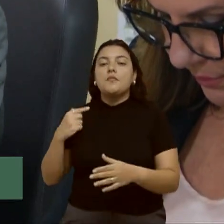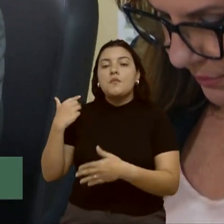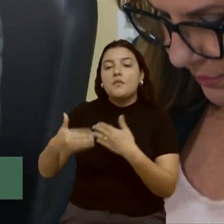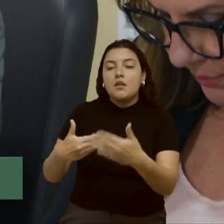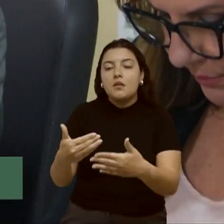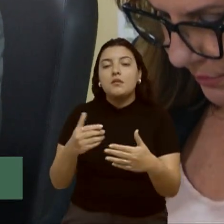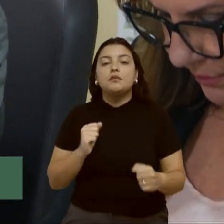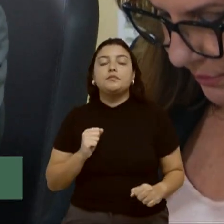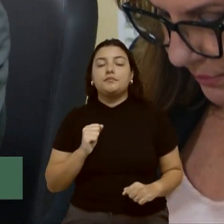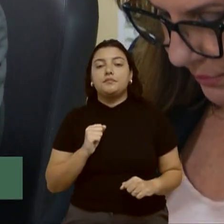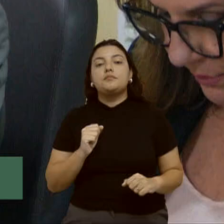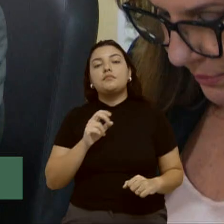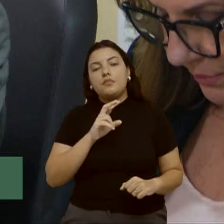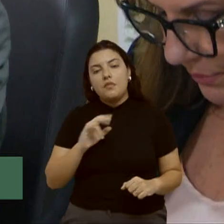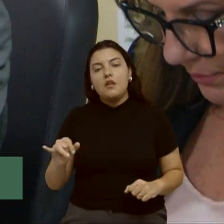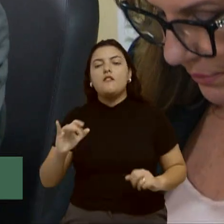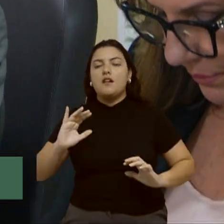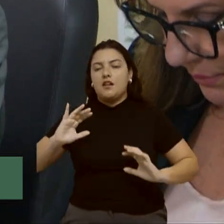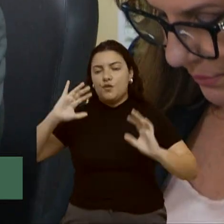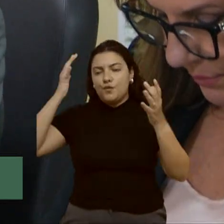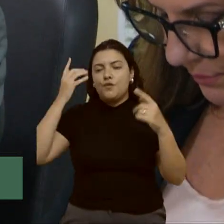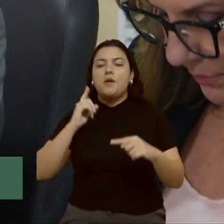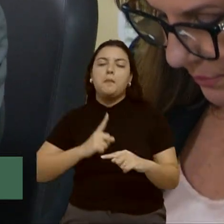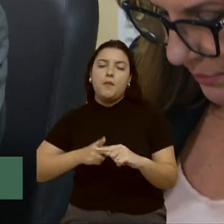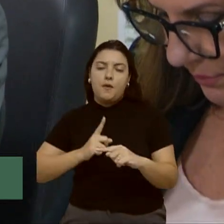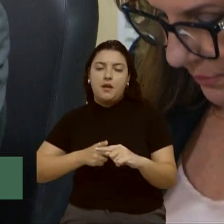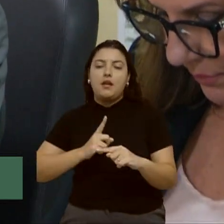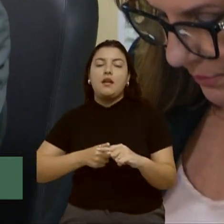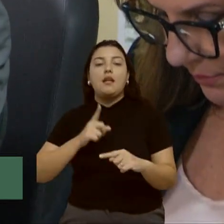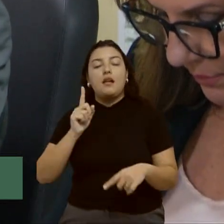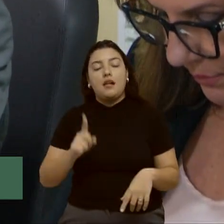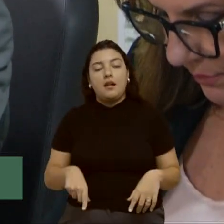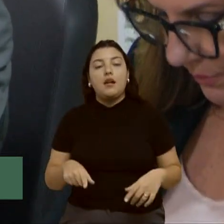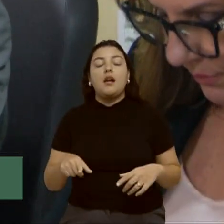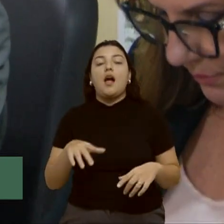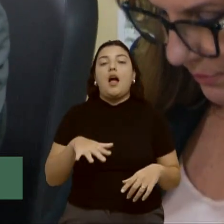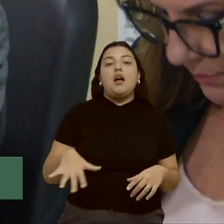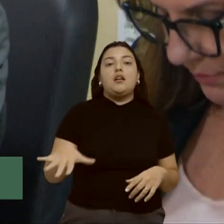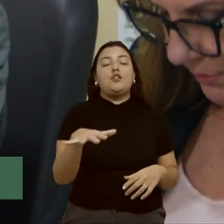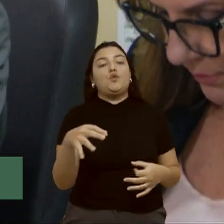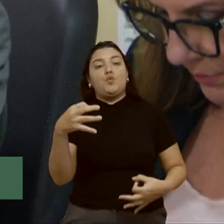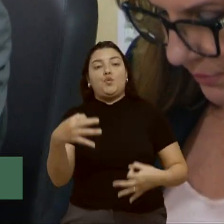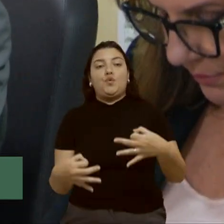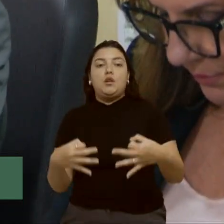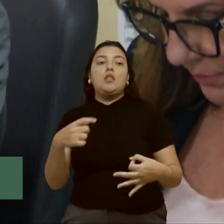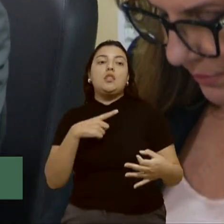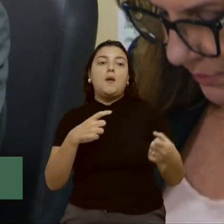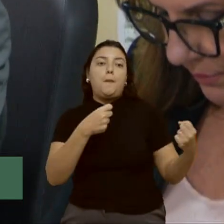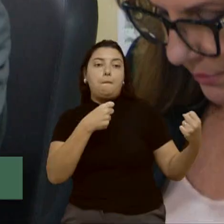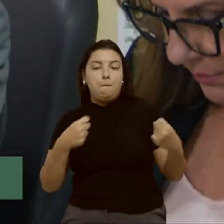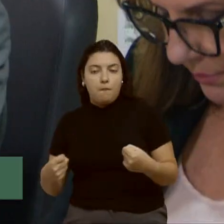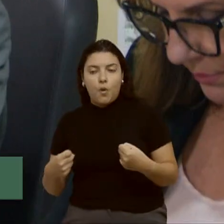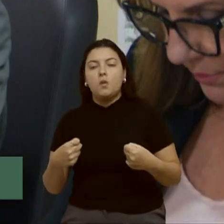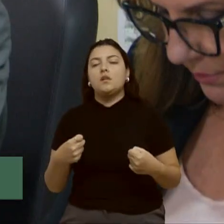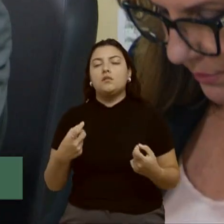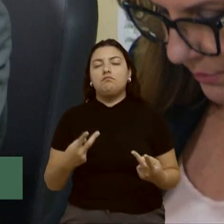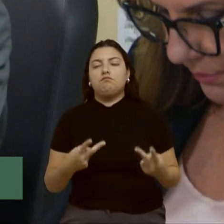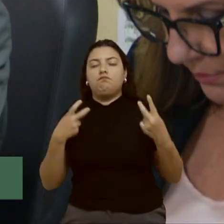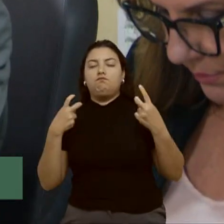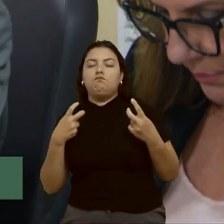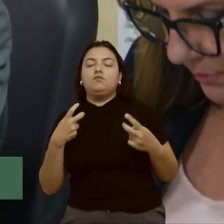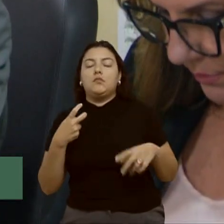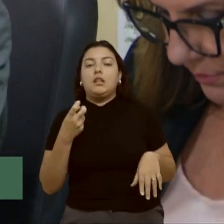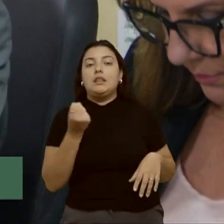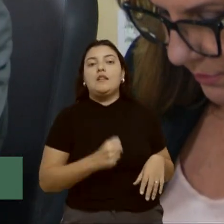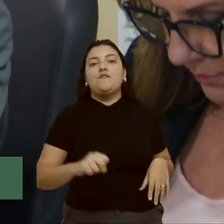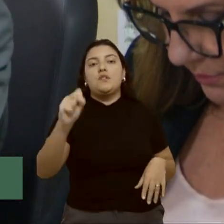judiciais e vai ser resolvido, porque em âmbito judicial, nós temos um poder judiciário que reconhece a defesa do consumidor